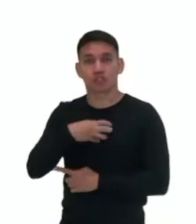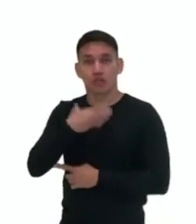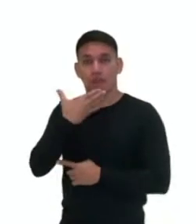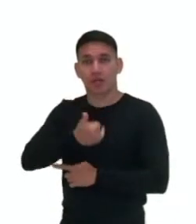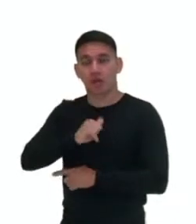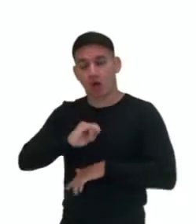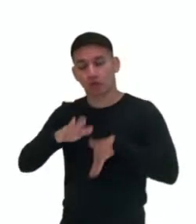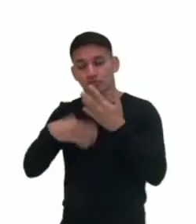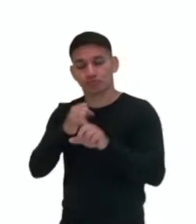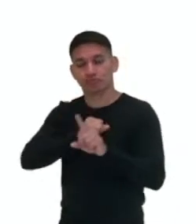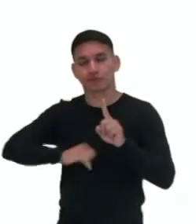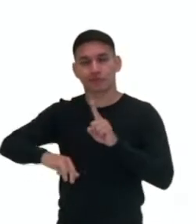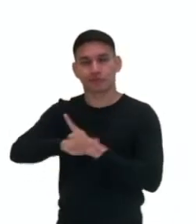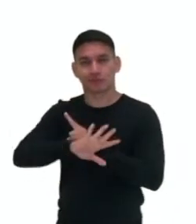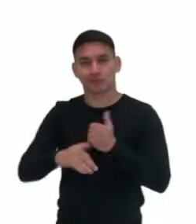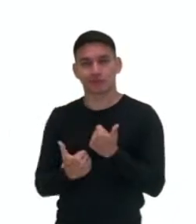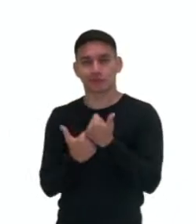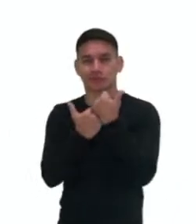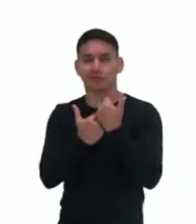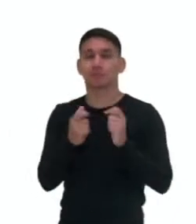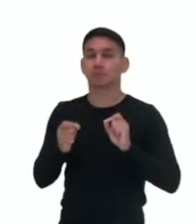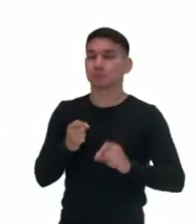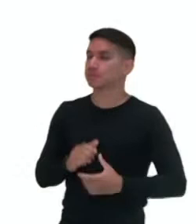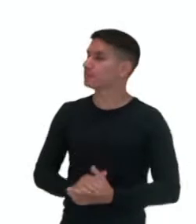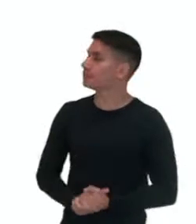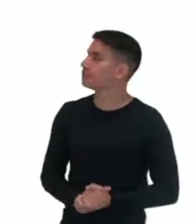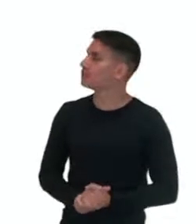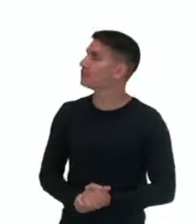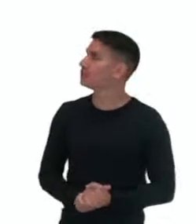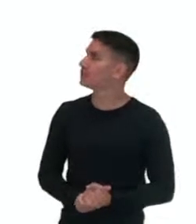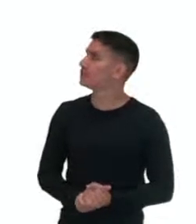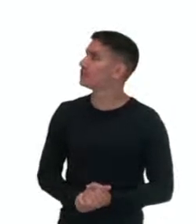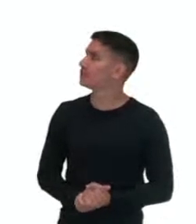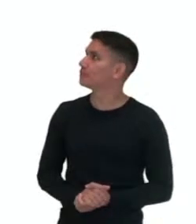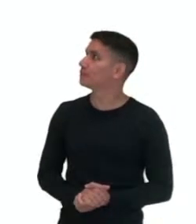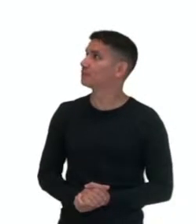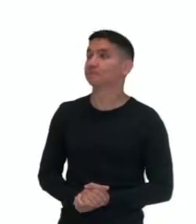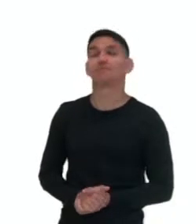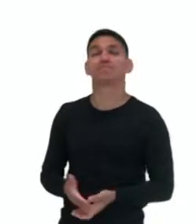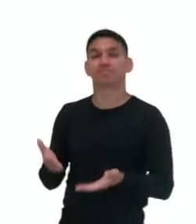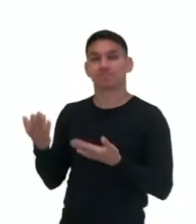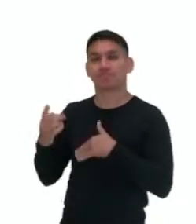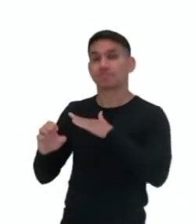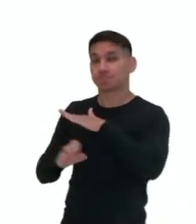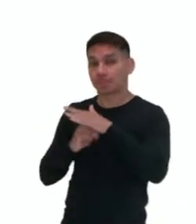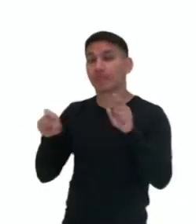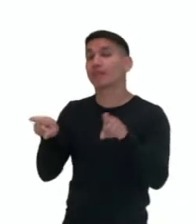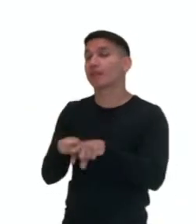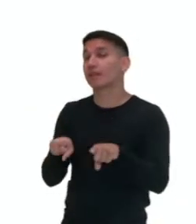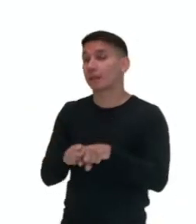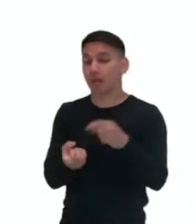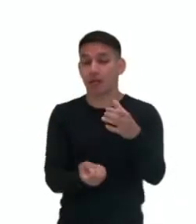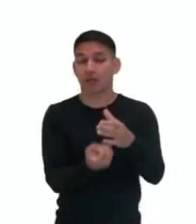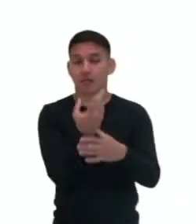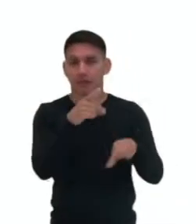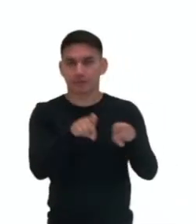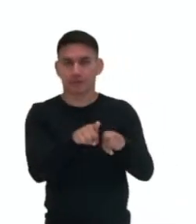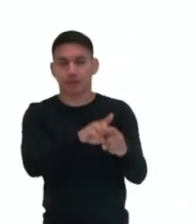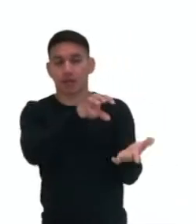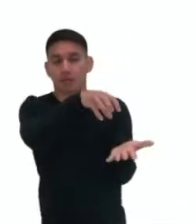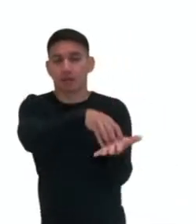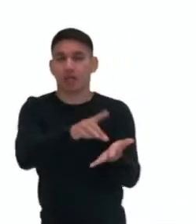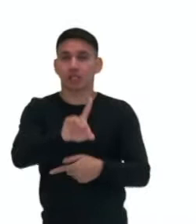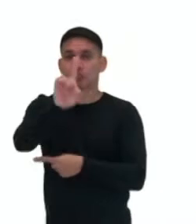de produção mais sustentáveis, defende. A empresária também é fundadora e co-diretora